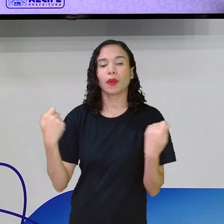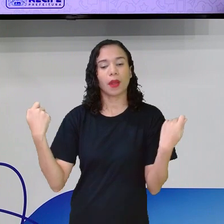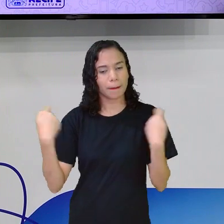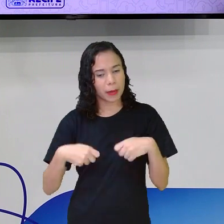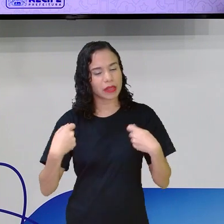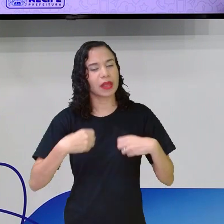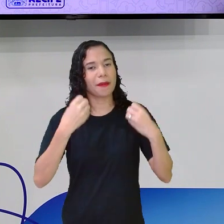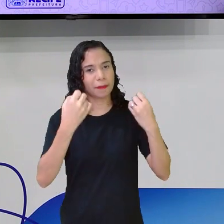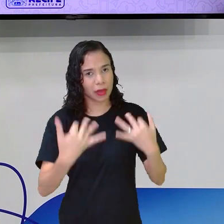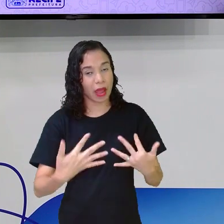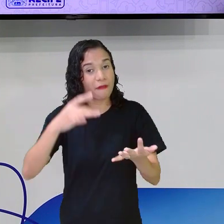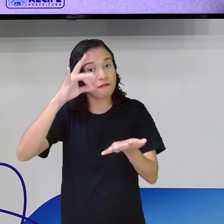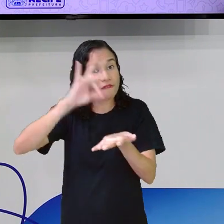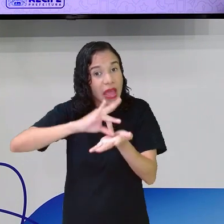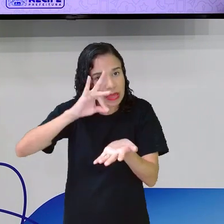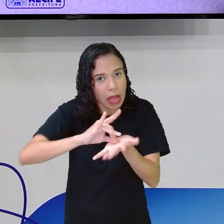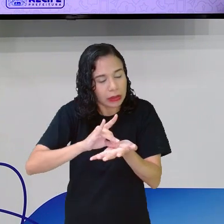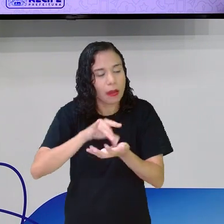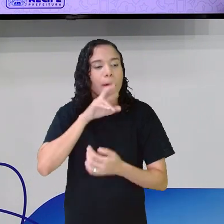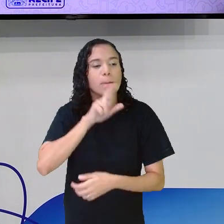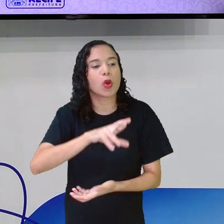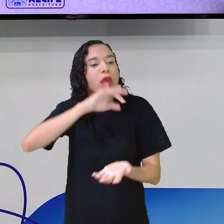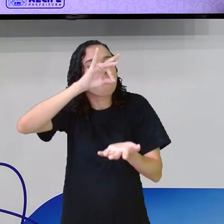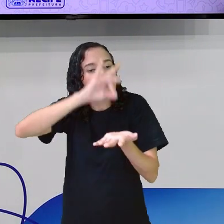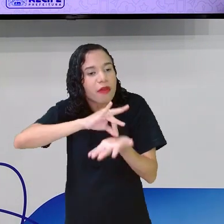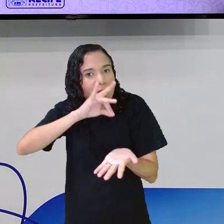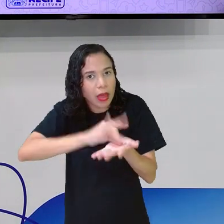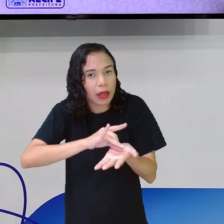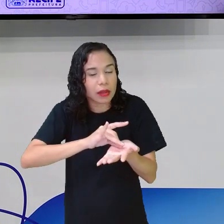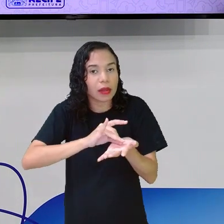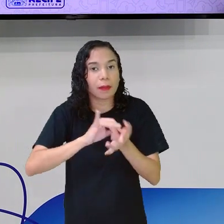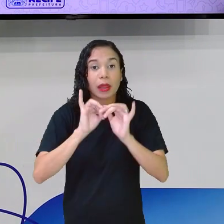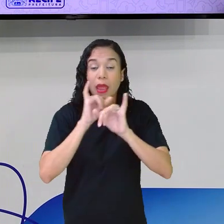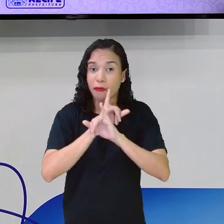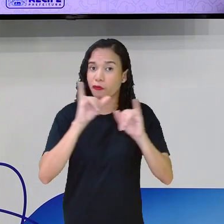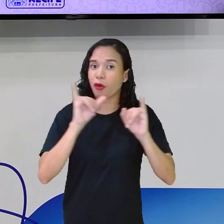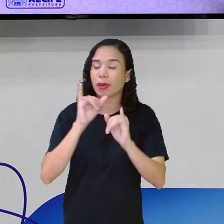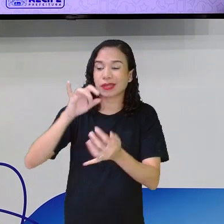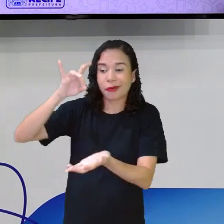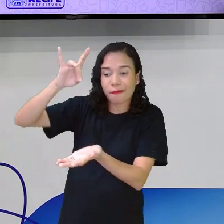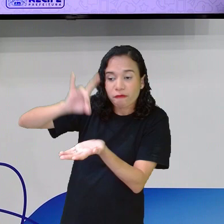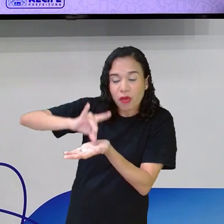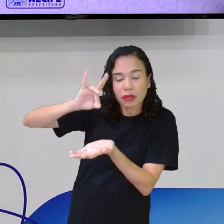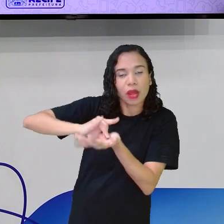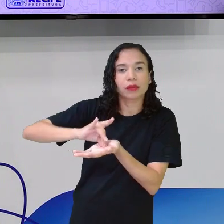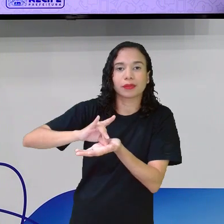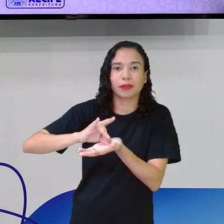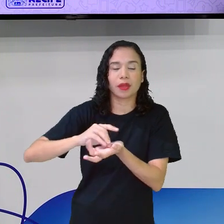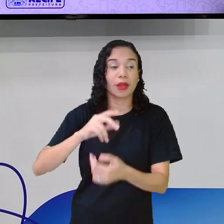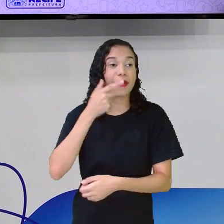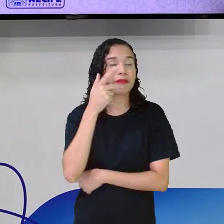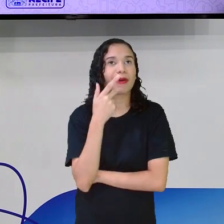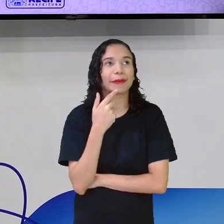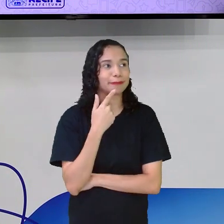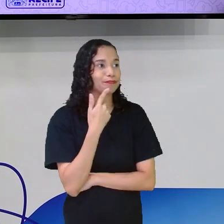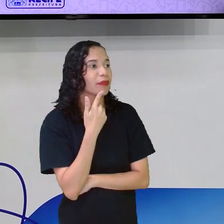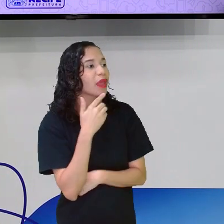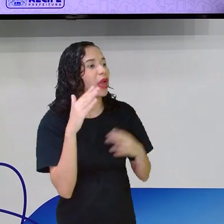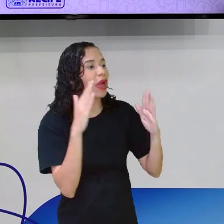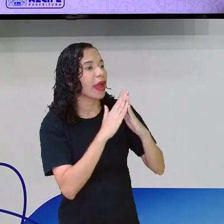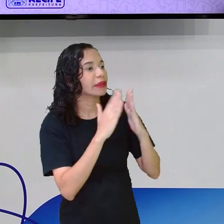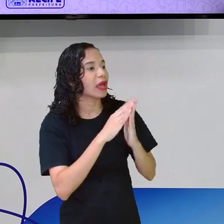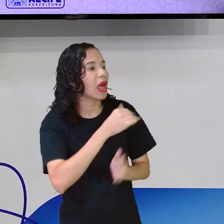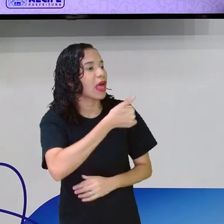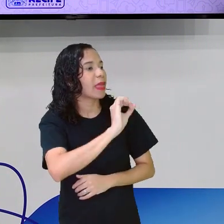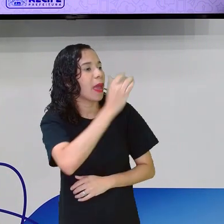falar a verdade. Para que os dados eles sejam reais, a gente precisa falar a verdade. Ah, moram